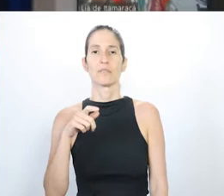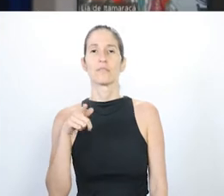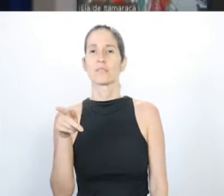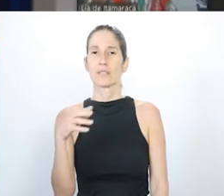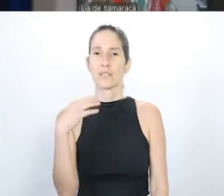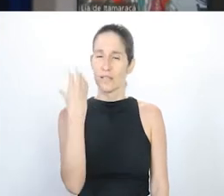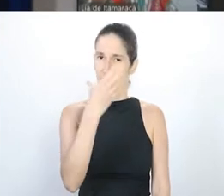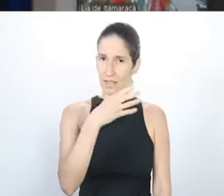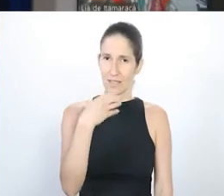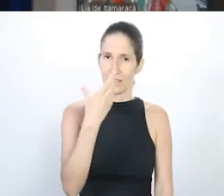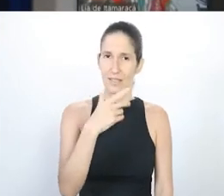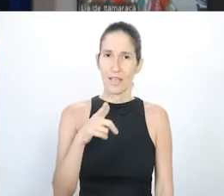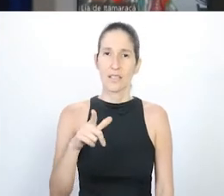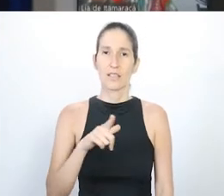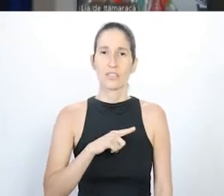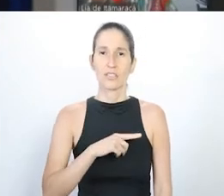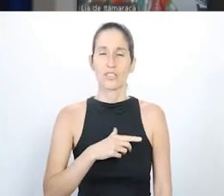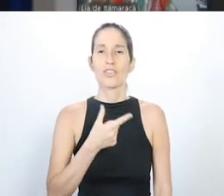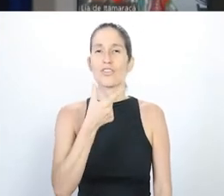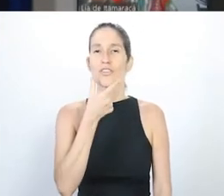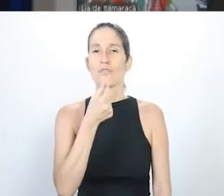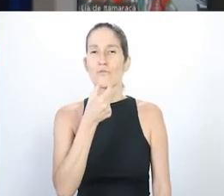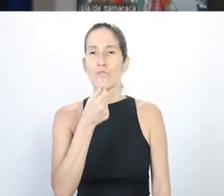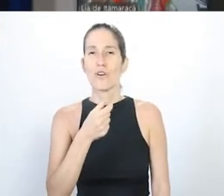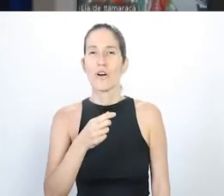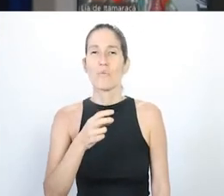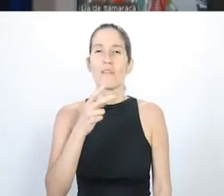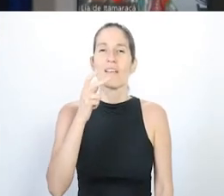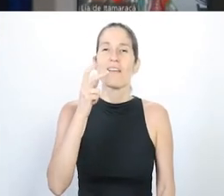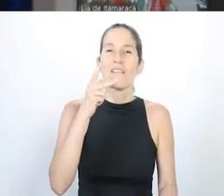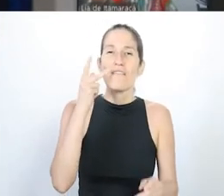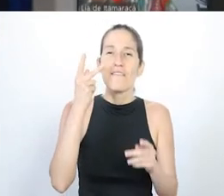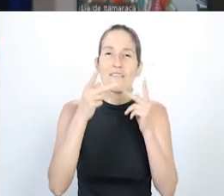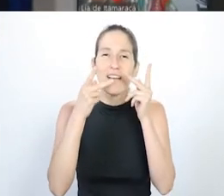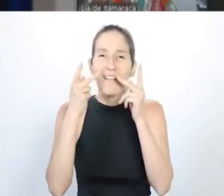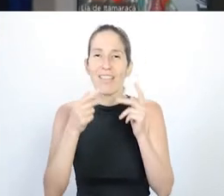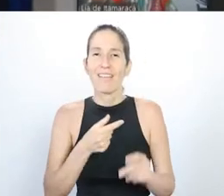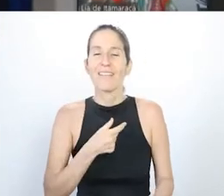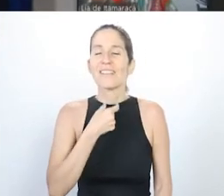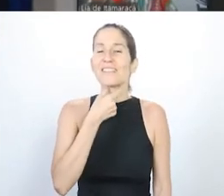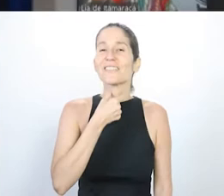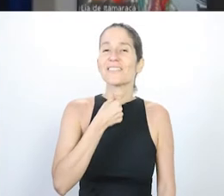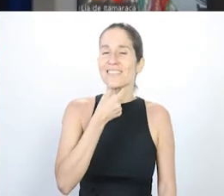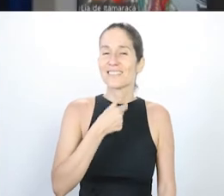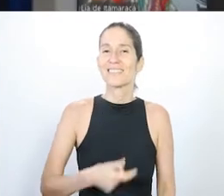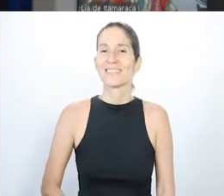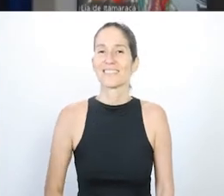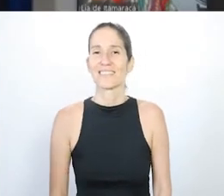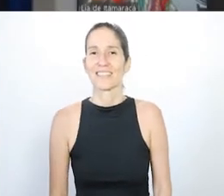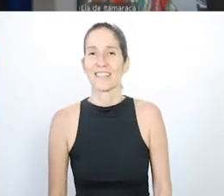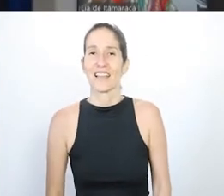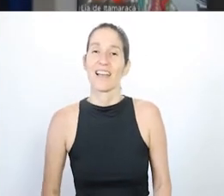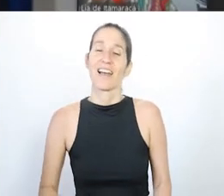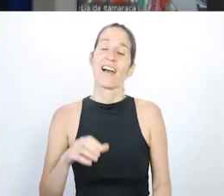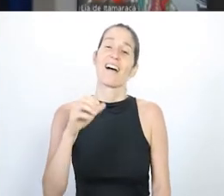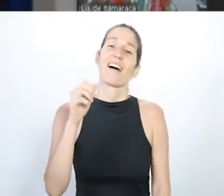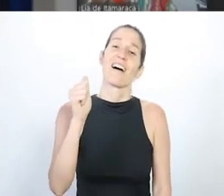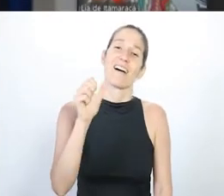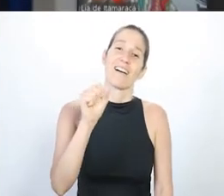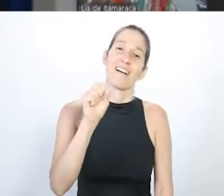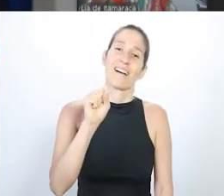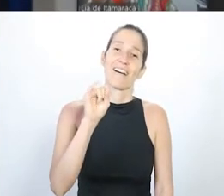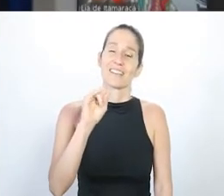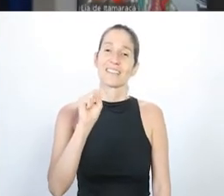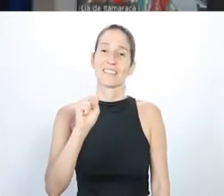remungando aqui por baixo, sabe quem era? Era Assis Calisto, porque Assis Calisto tem uma das vozes mais doces, né, da nossa